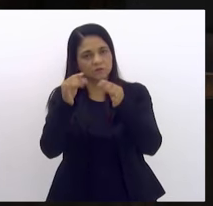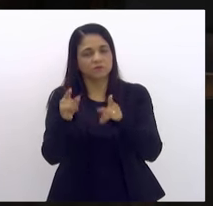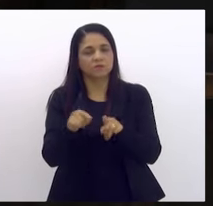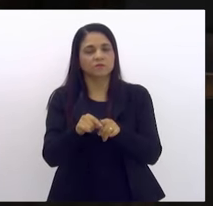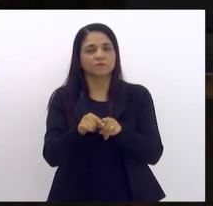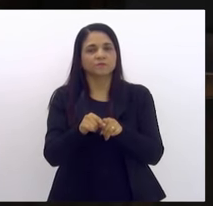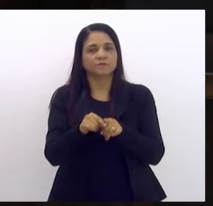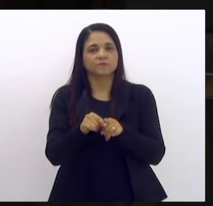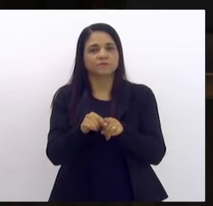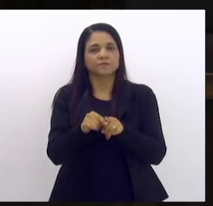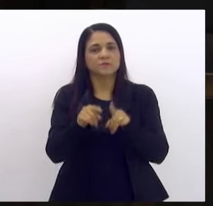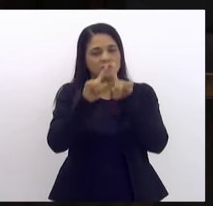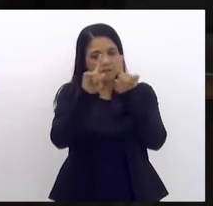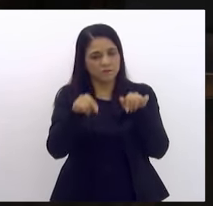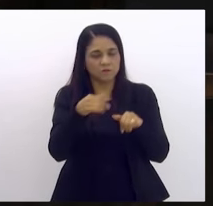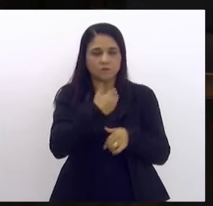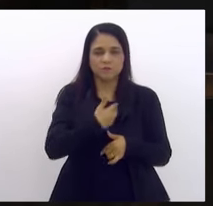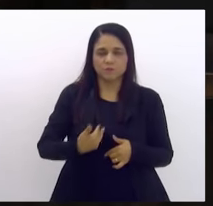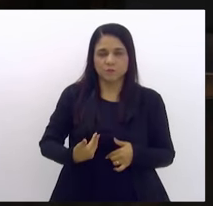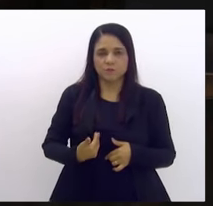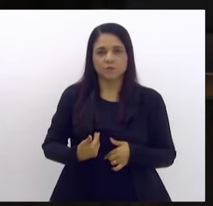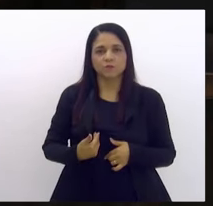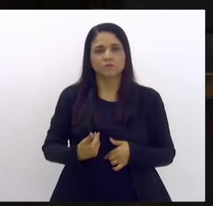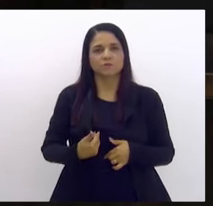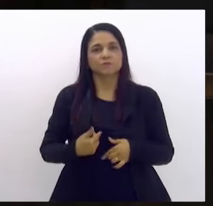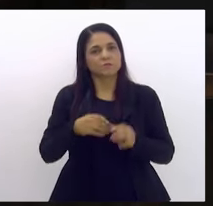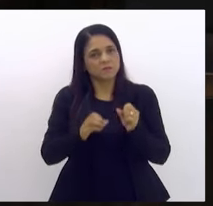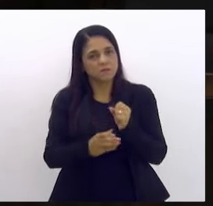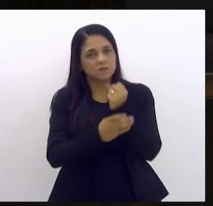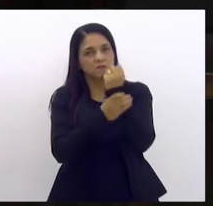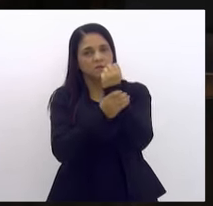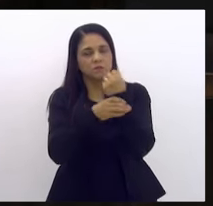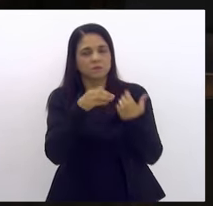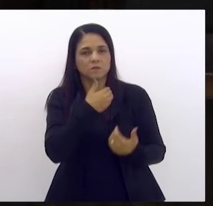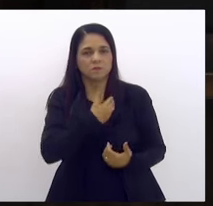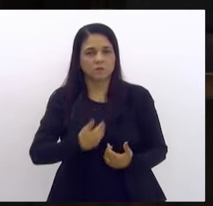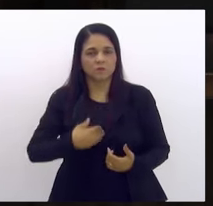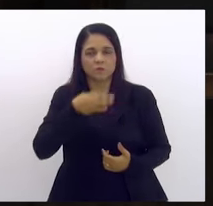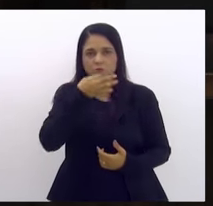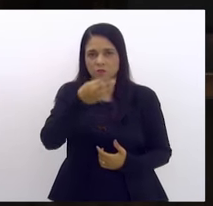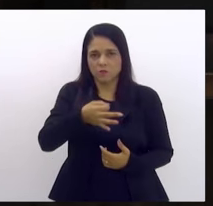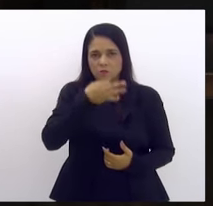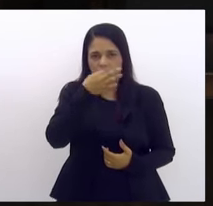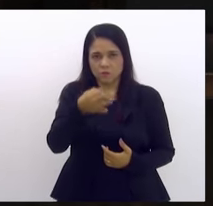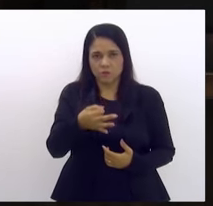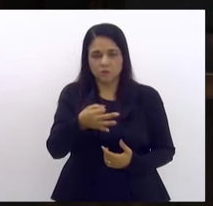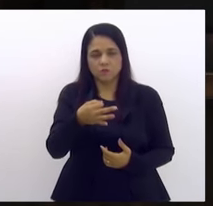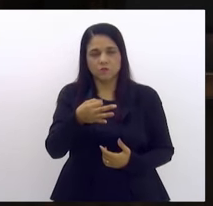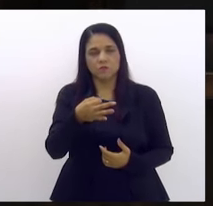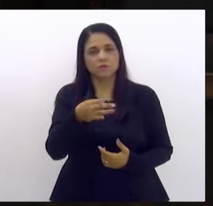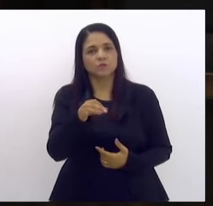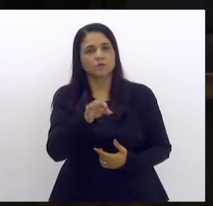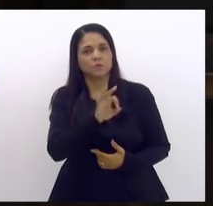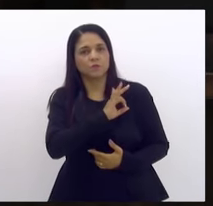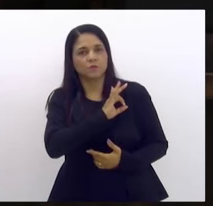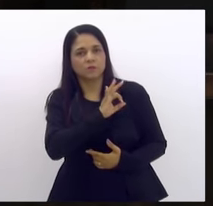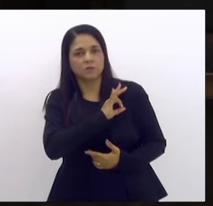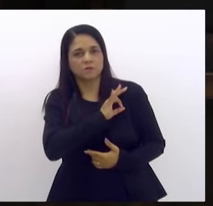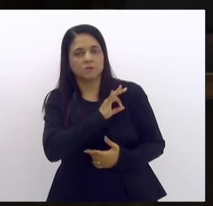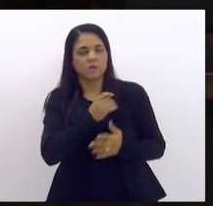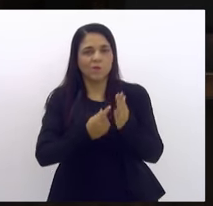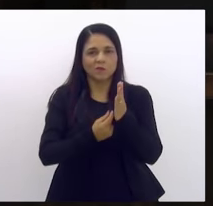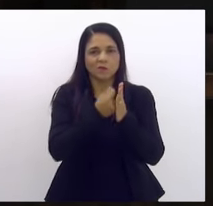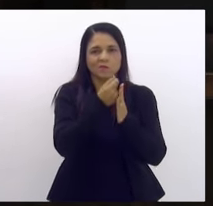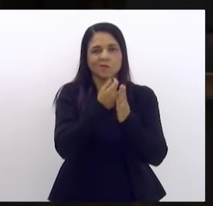de Servidores Públicos, de Segurança Pública e Assuntos de Polícia e de